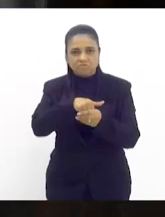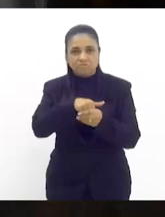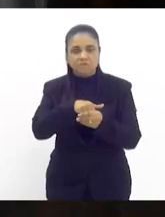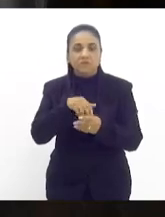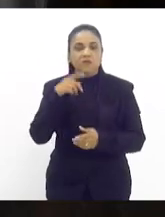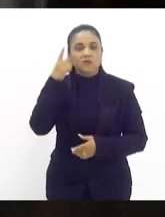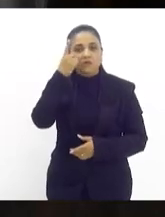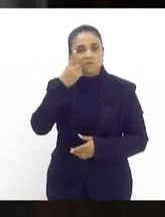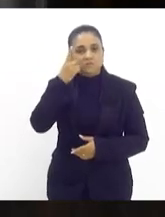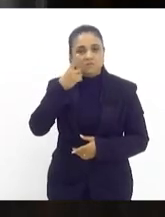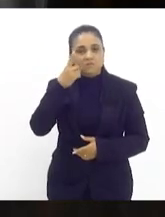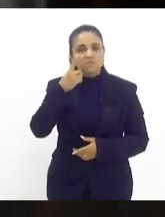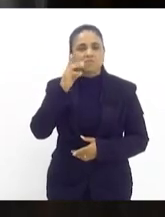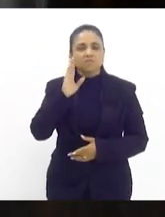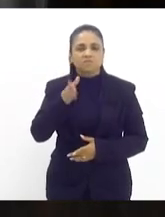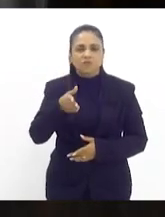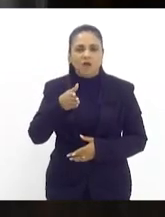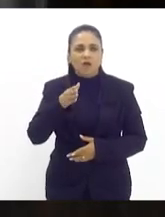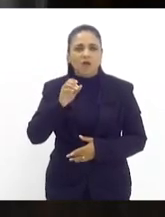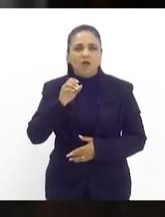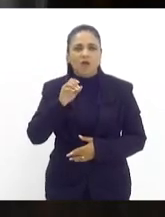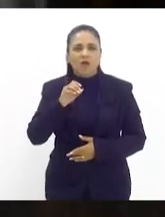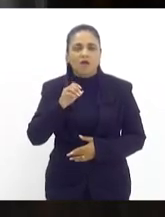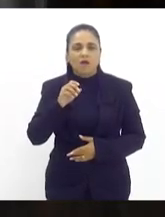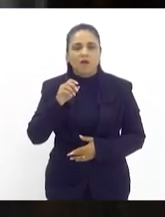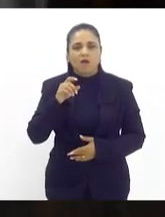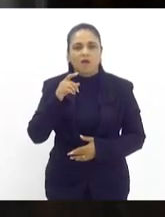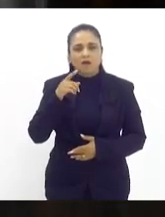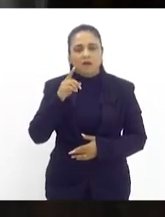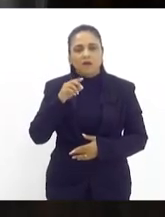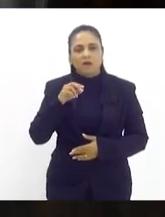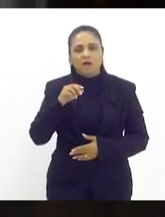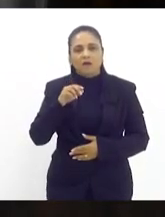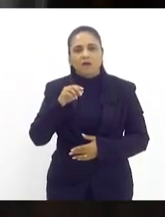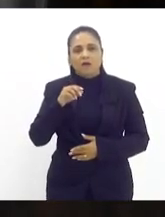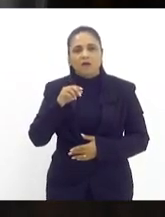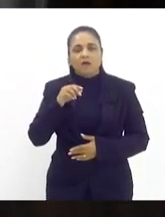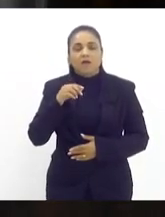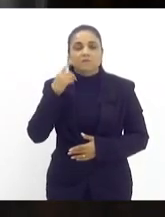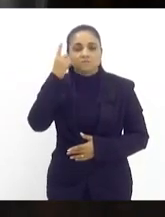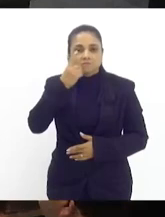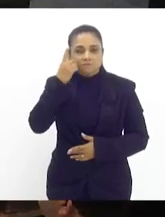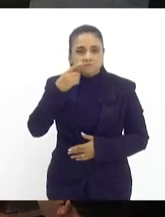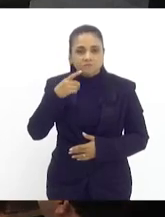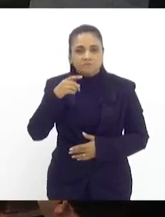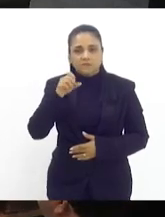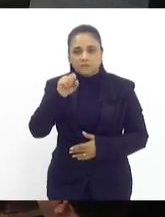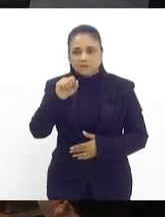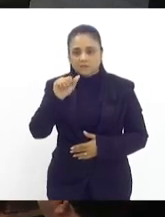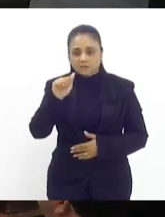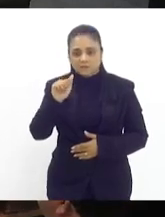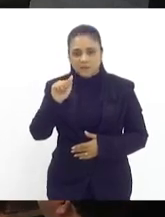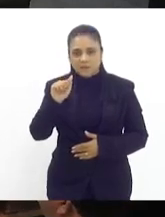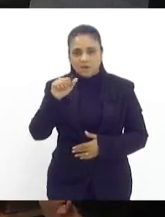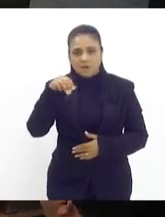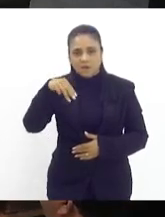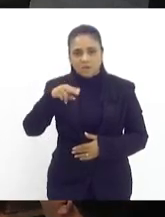Deputado Rosenberg Reis já votou sim. Deputado Samuel Malafaia.